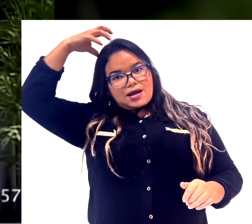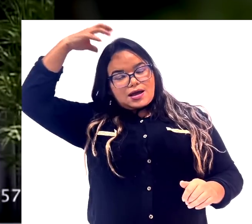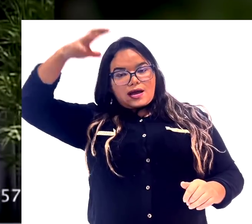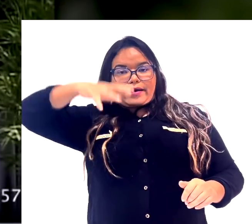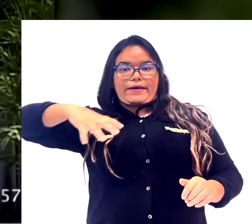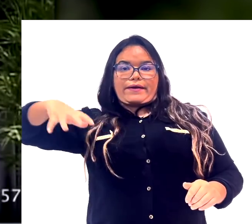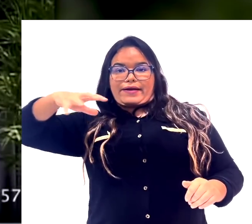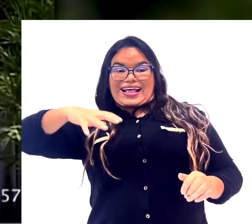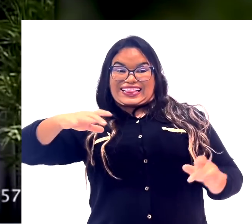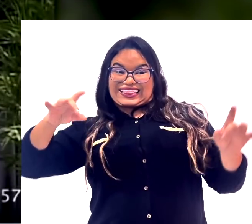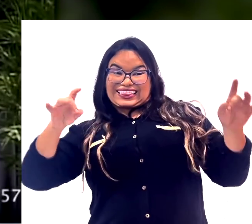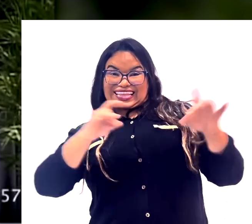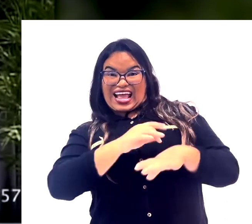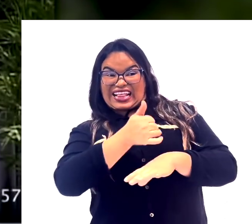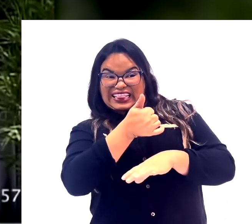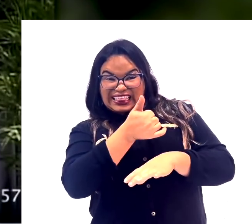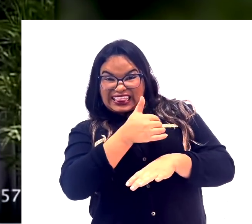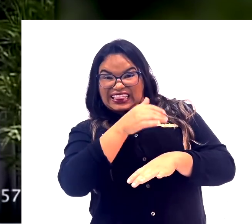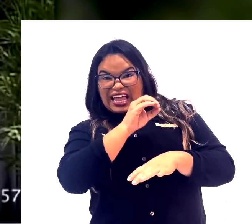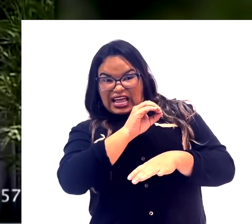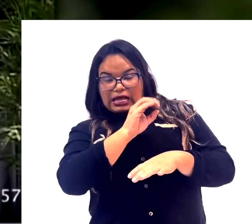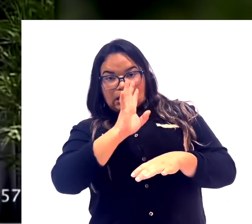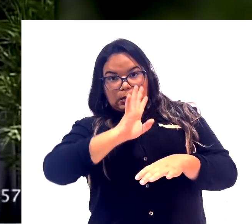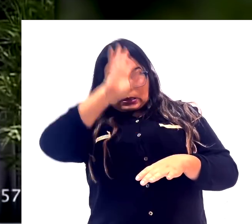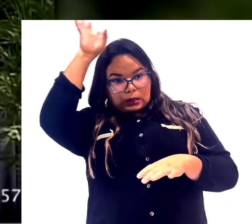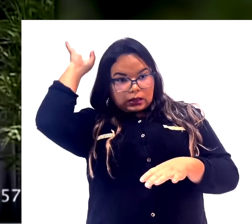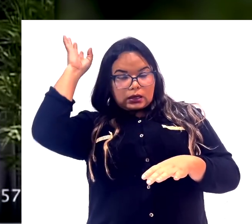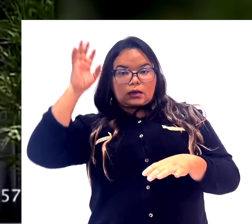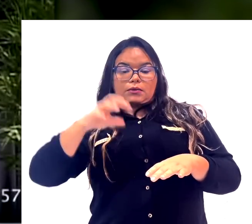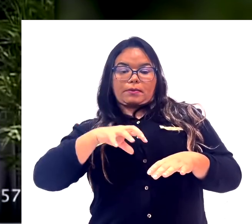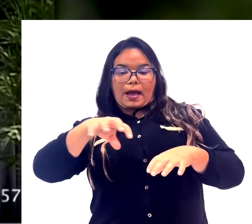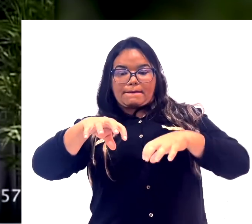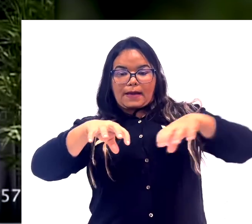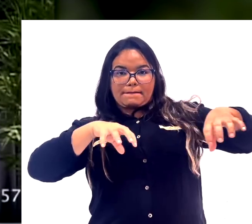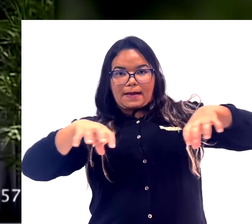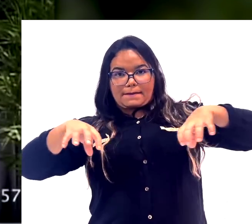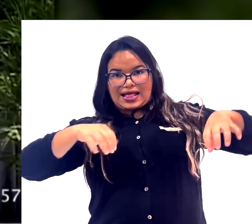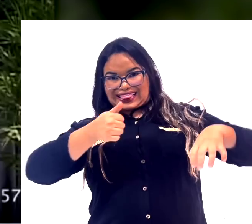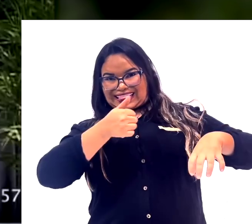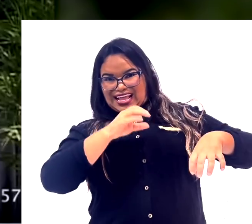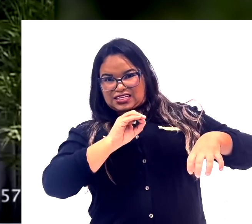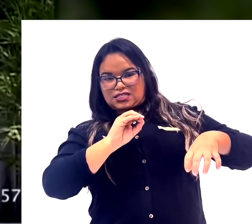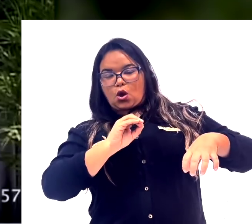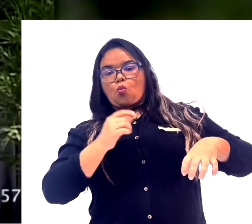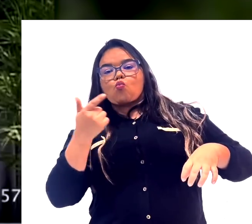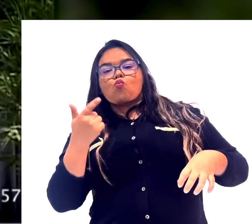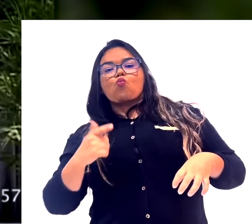se levantado, depois de Roma ter sido dividida em 10, um outro se levantaria,